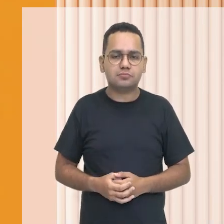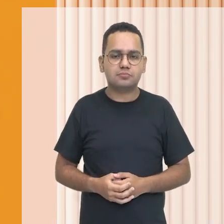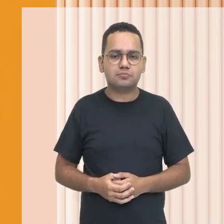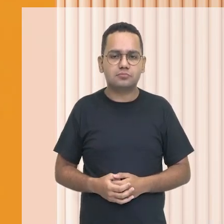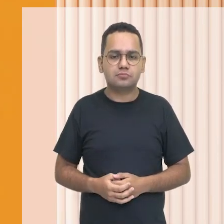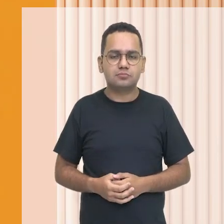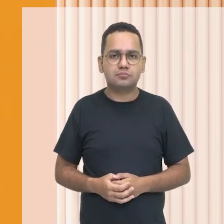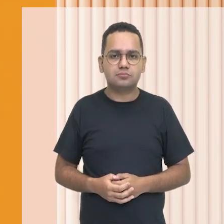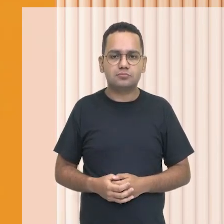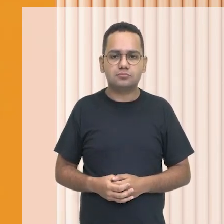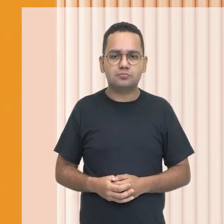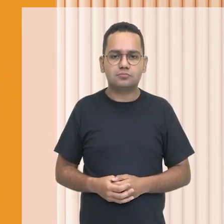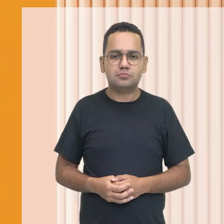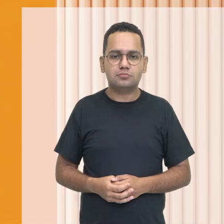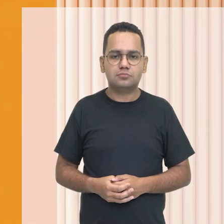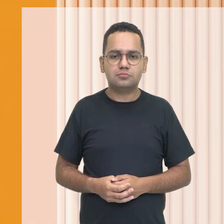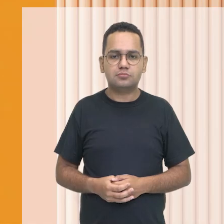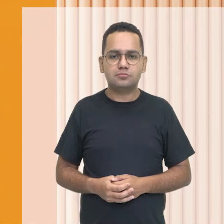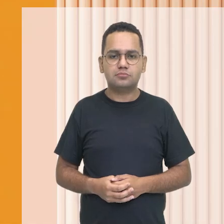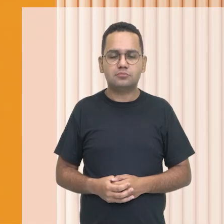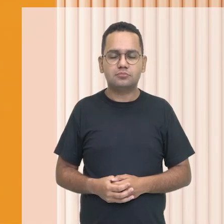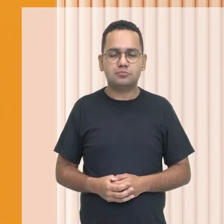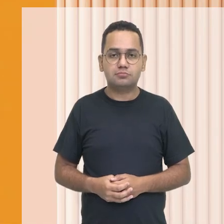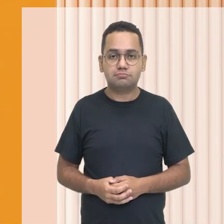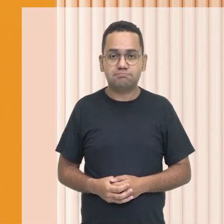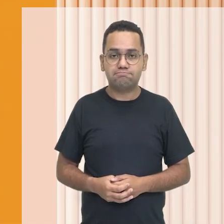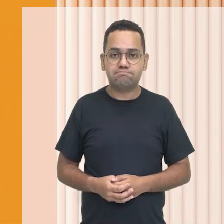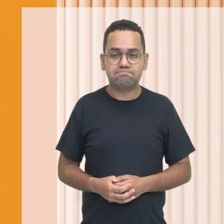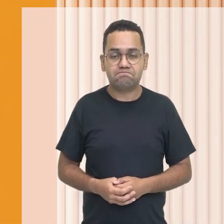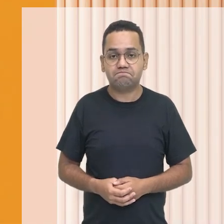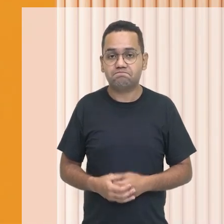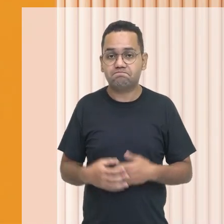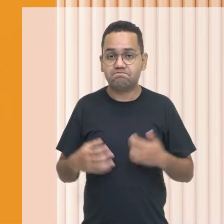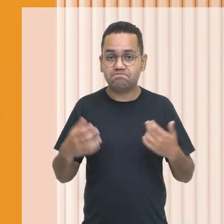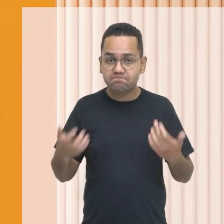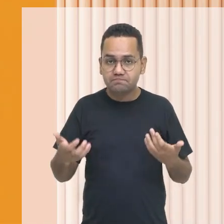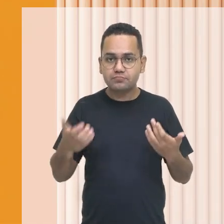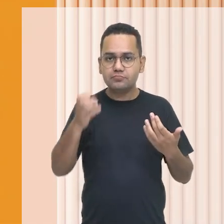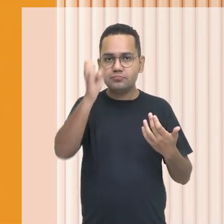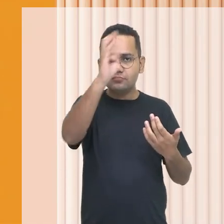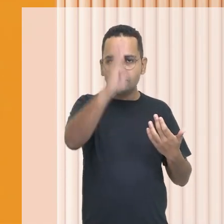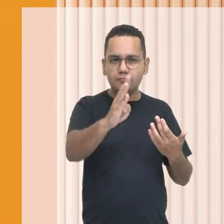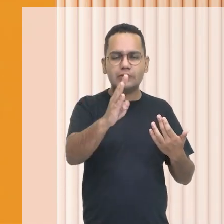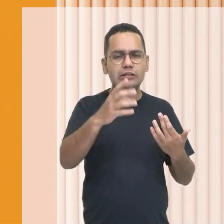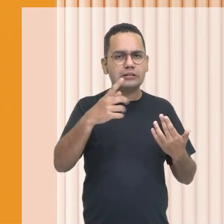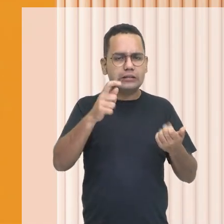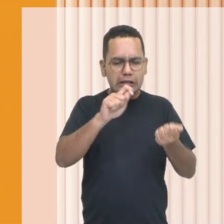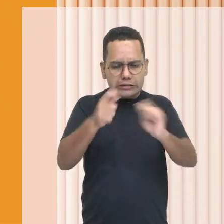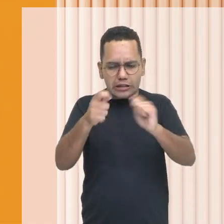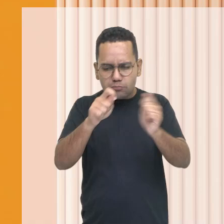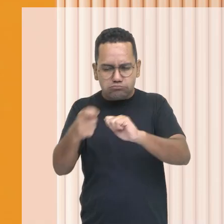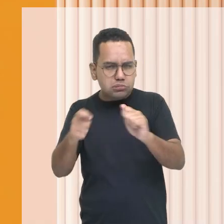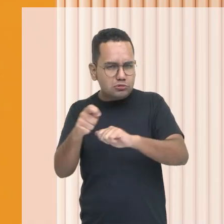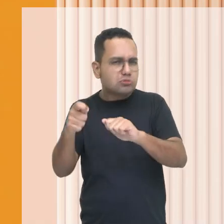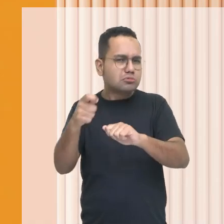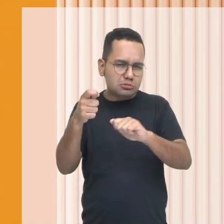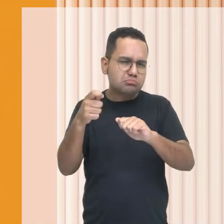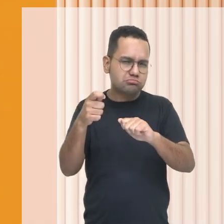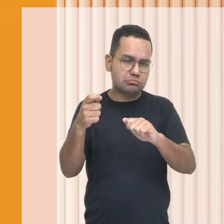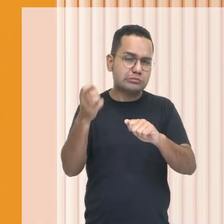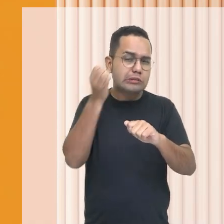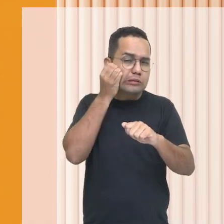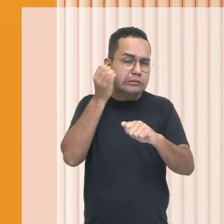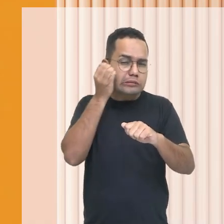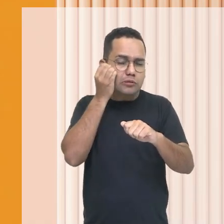percebe? Que o Brasil tentou se adequar às demandas externas, por um dado